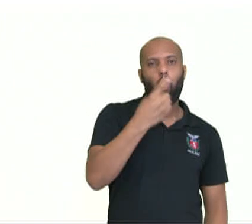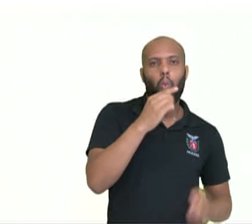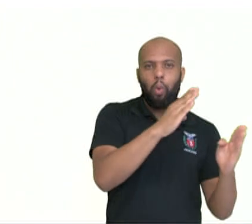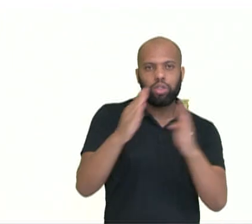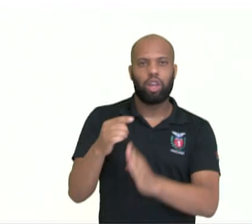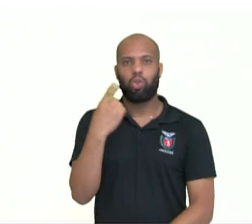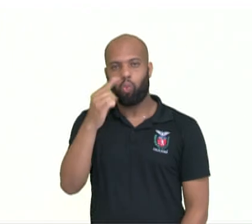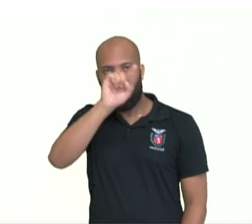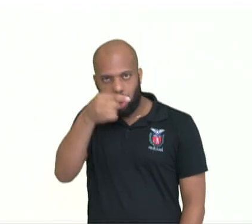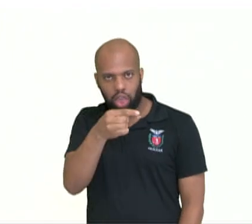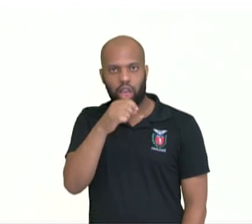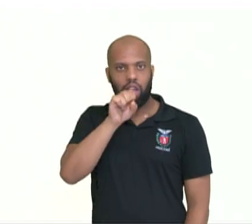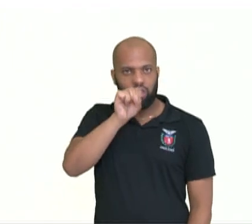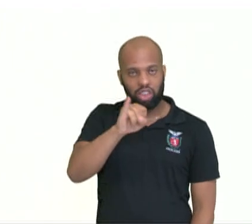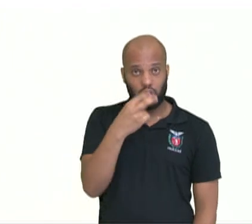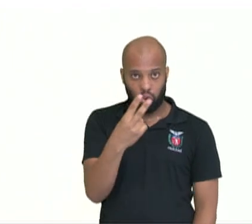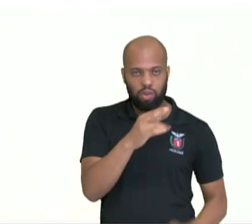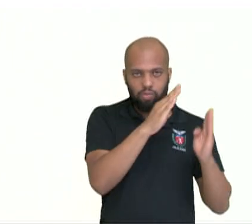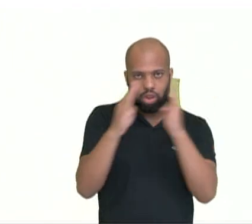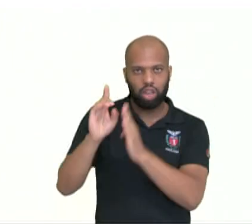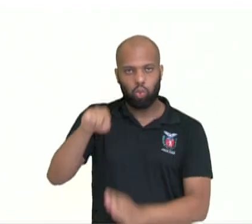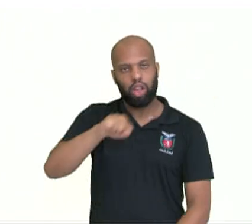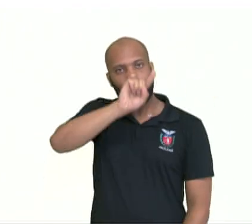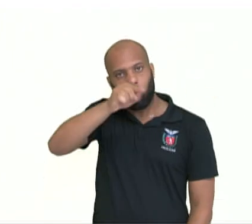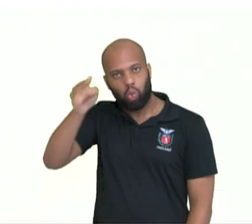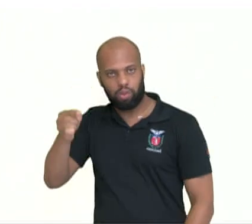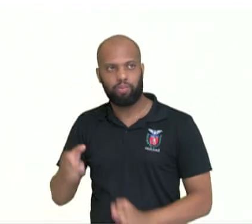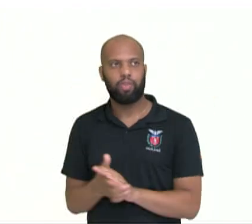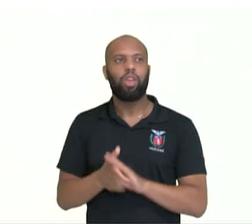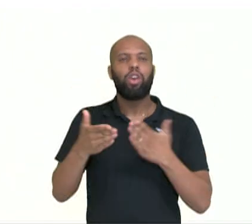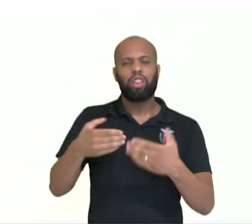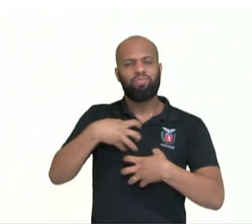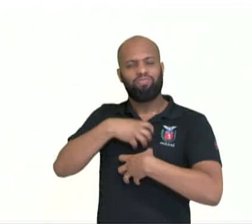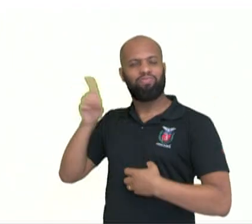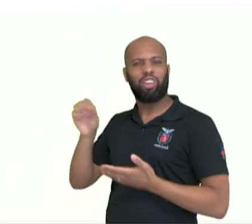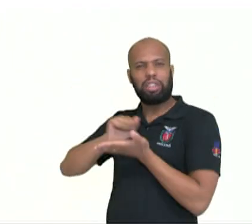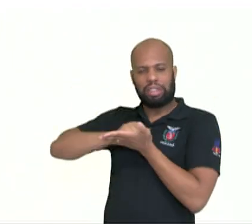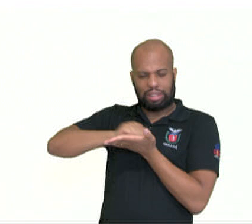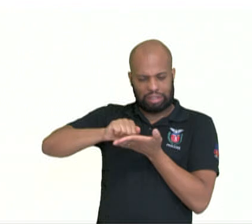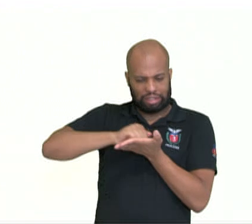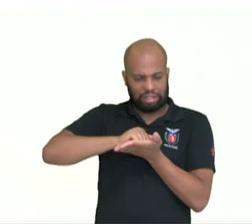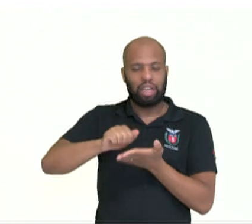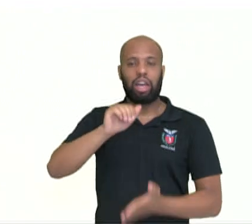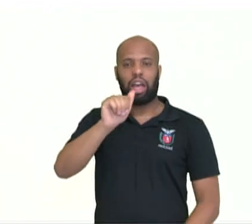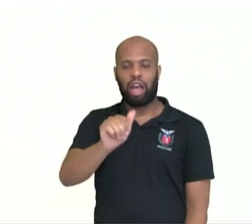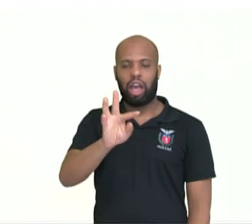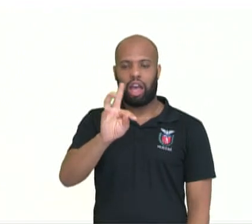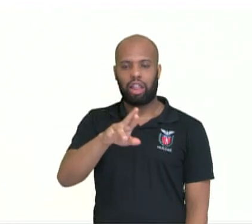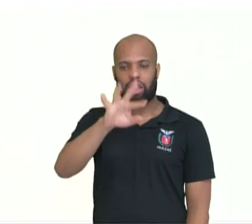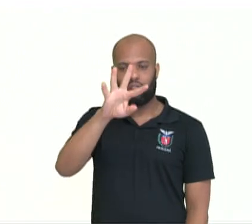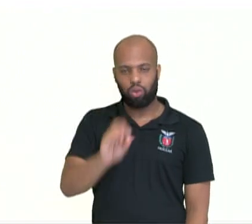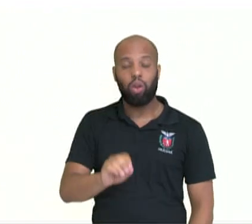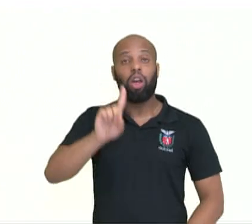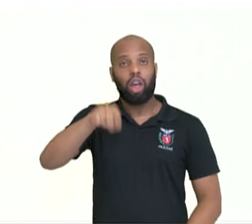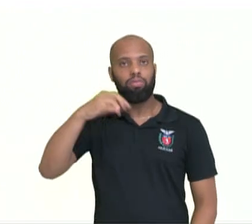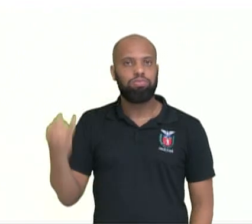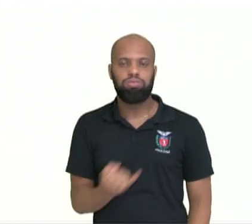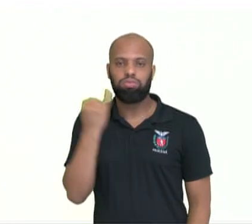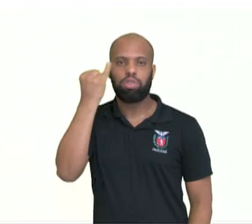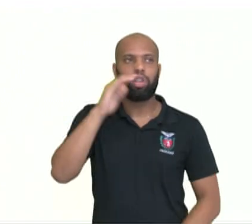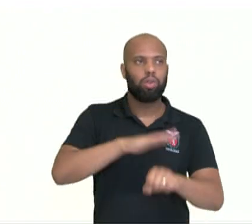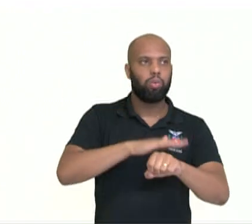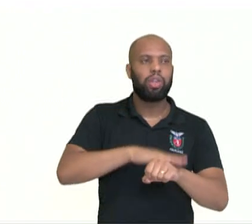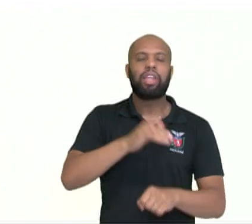vai. Bom, a eletrização por atrito é muito importante, é a primeira que a gente vai ver, que é quando você